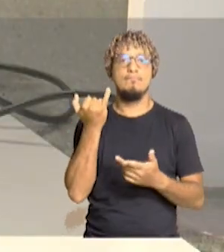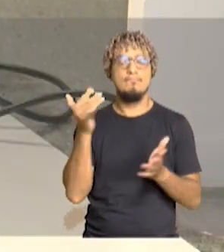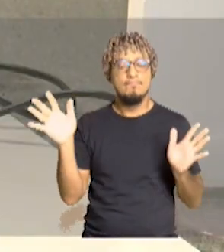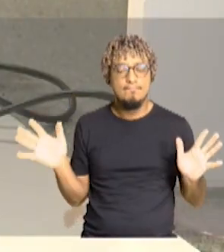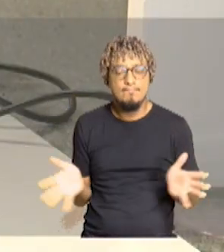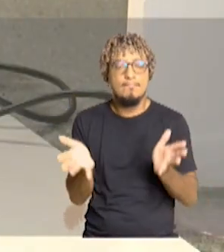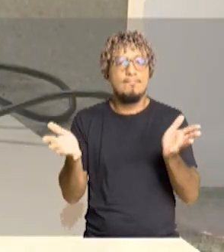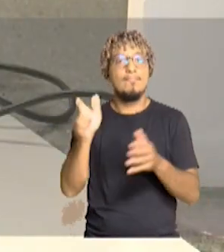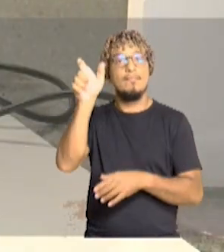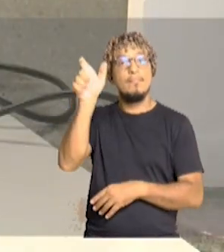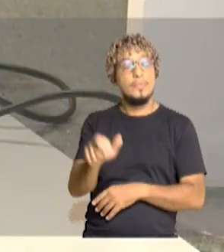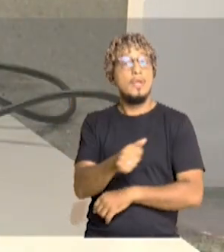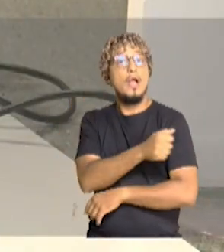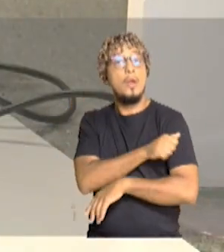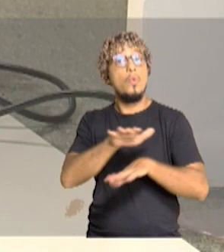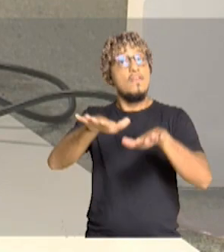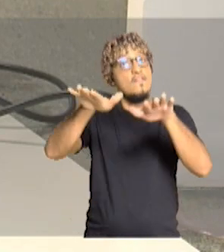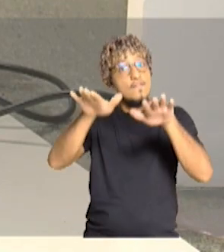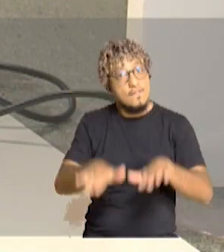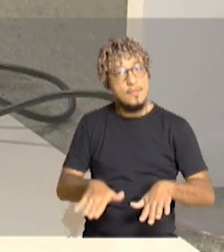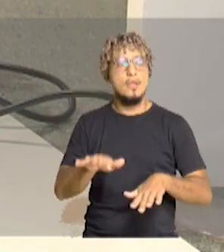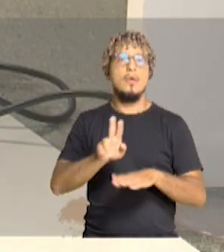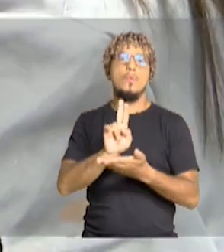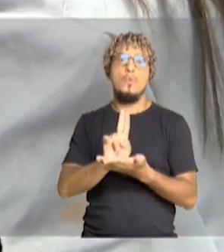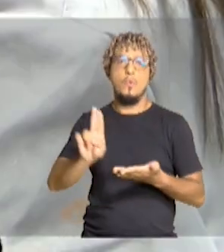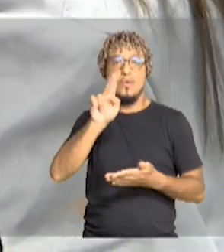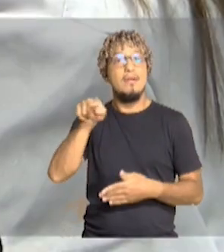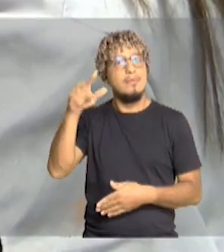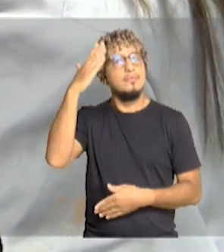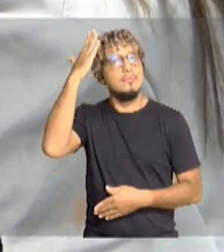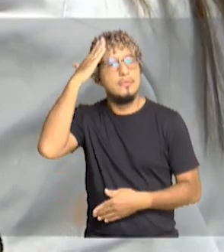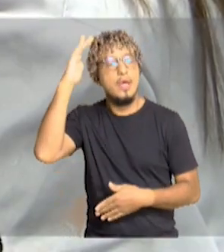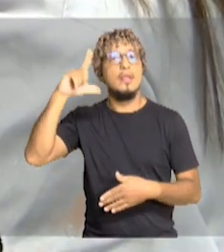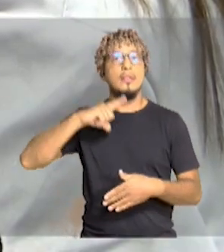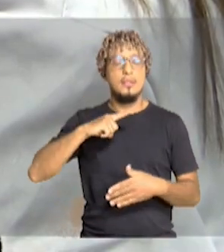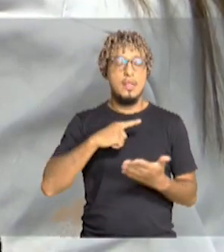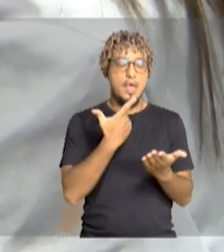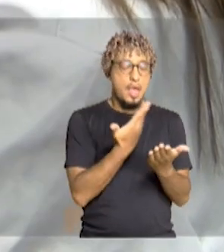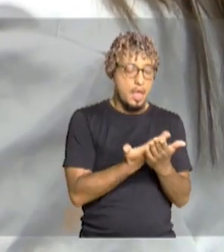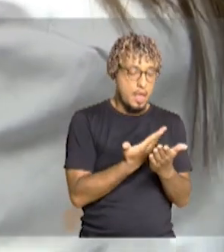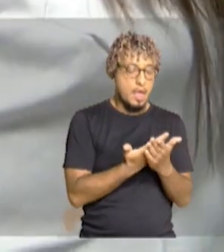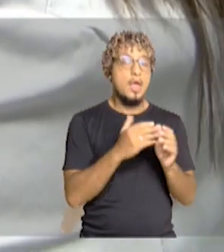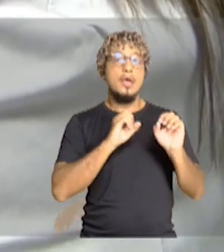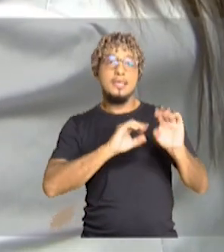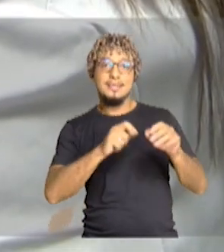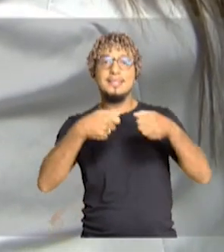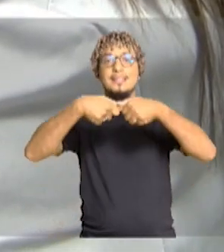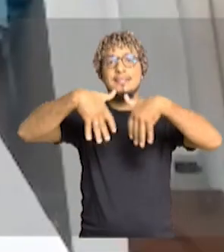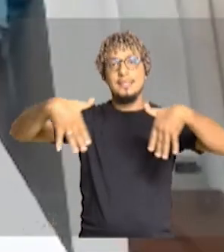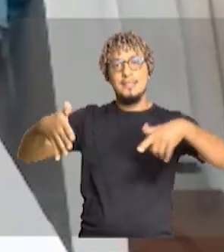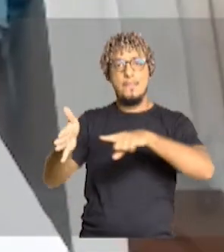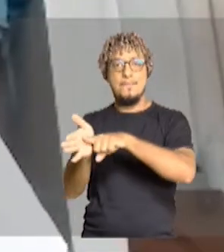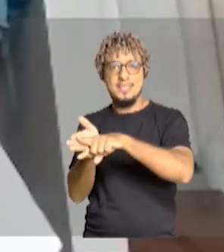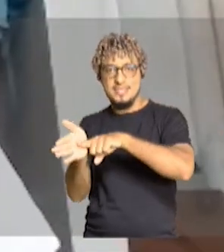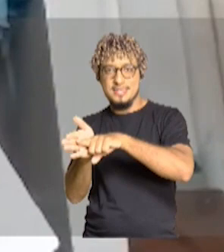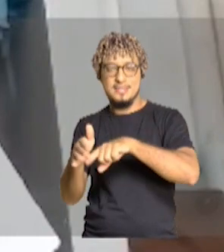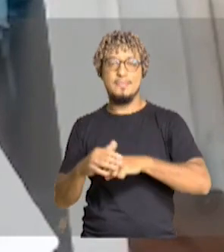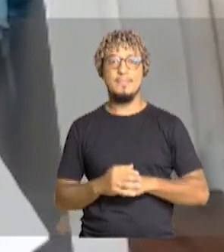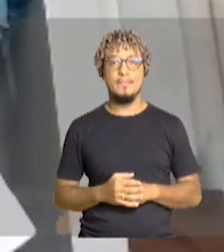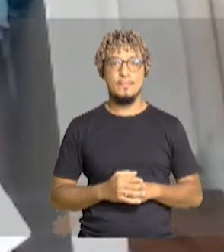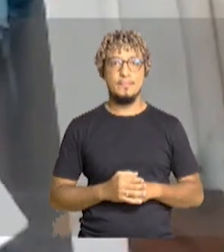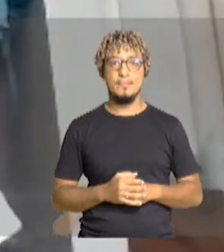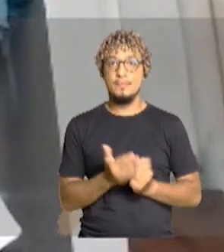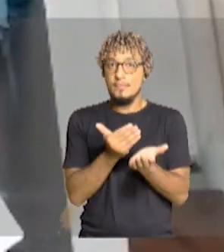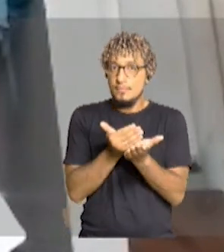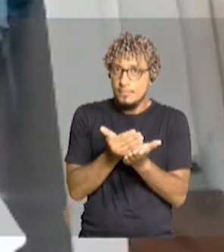para o aluno permanecer na universidade e saber que existe algo além do ensino que a extensão e a pesquisa a